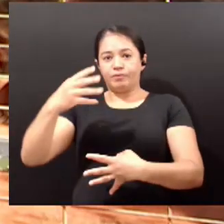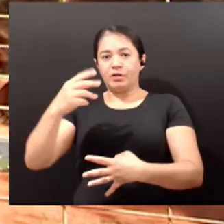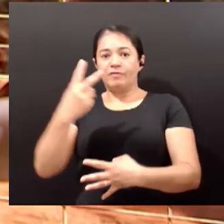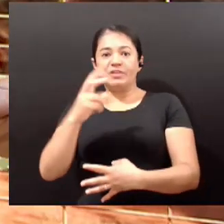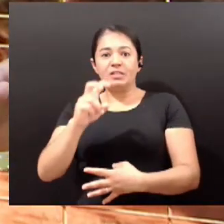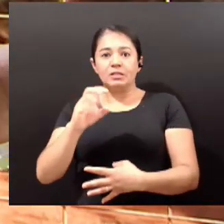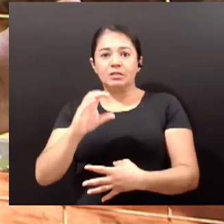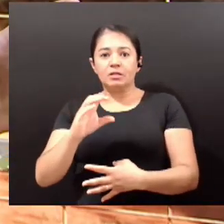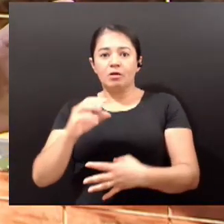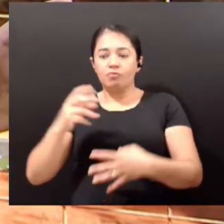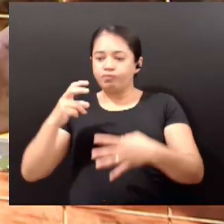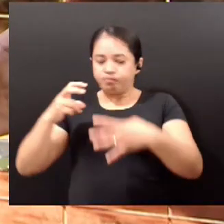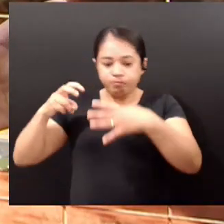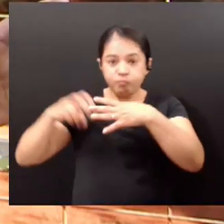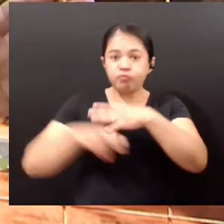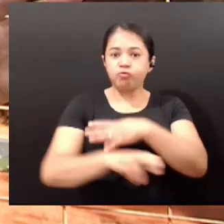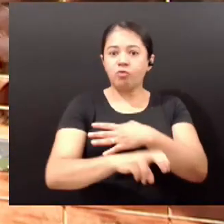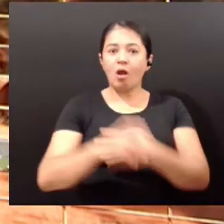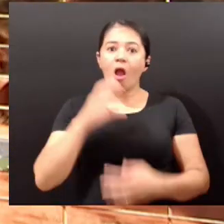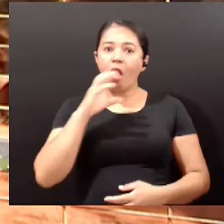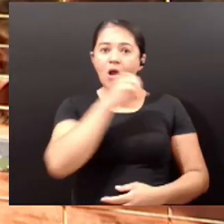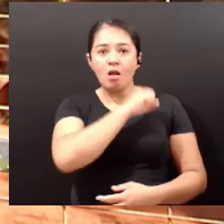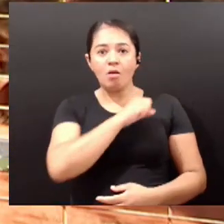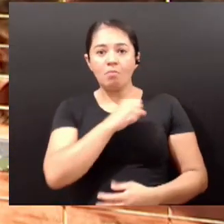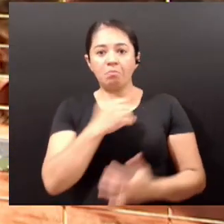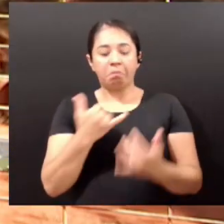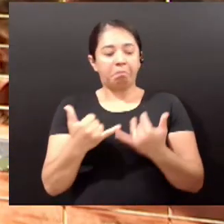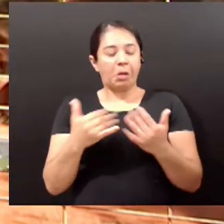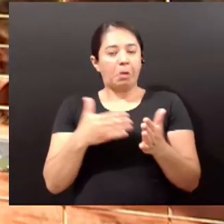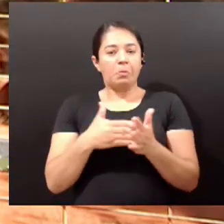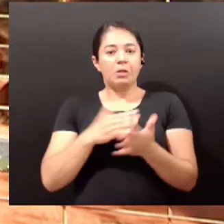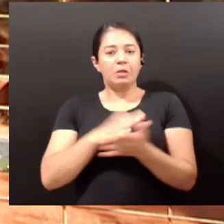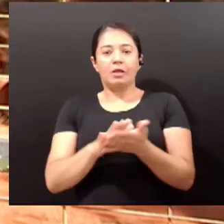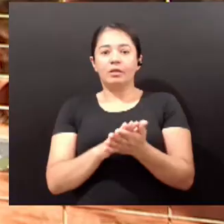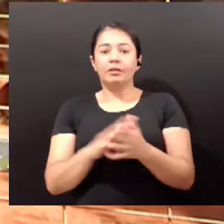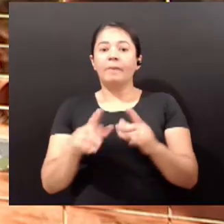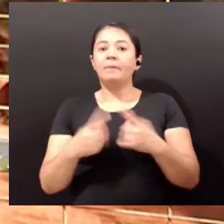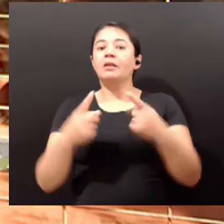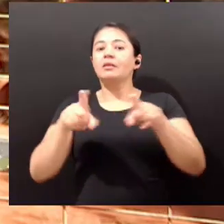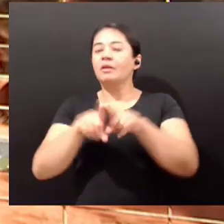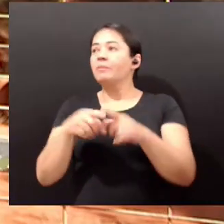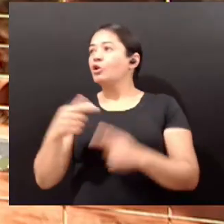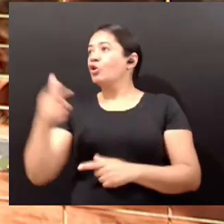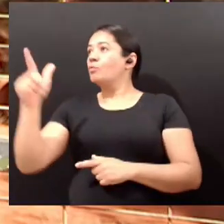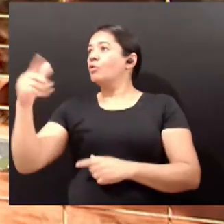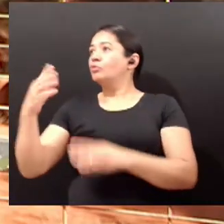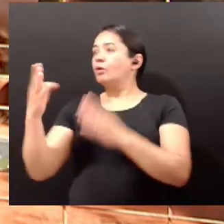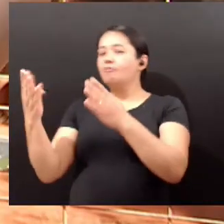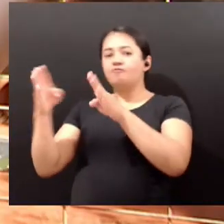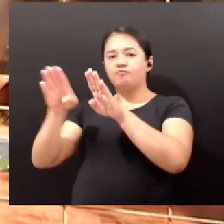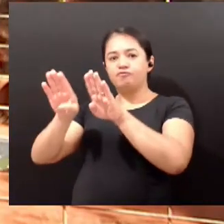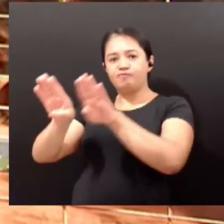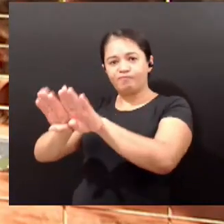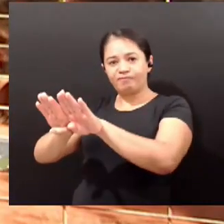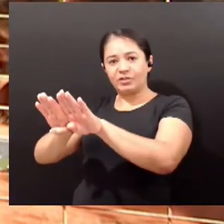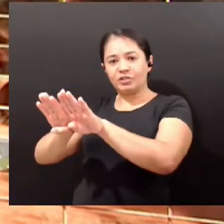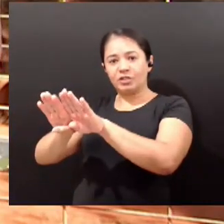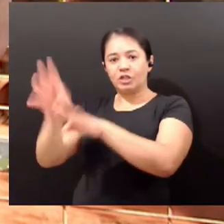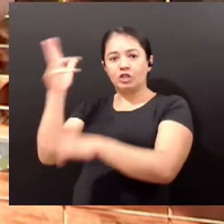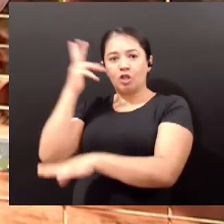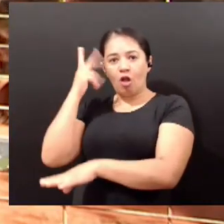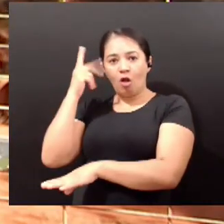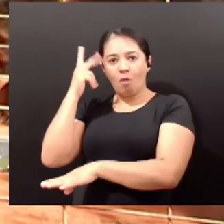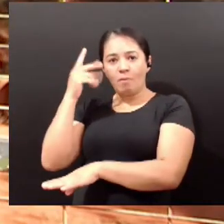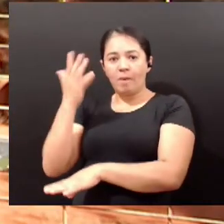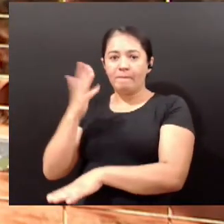como se fosse nada de barreira. Ao mesmo tempo, uma outra parte fechada, um alambrado padrão, que deve ser uns 2,30